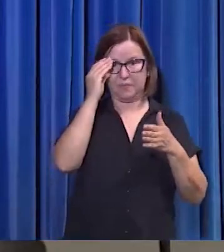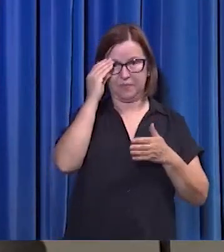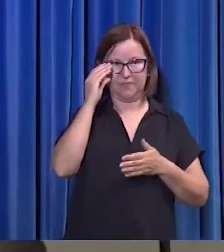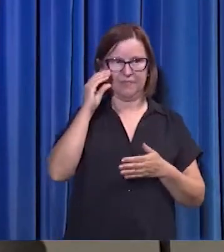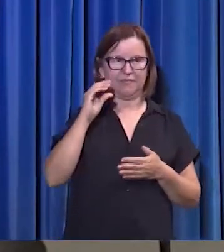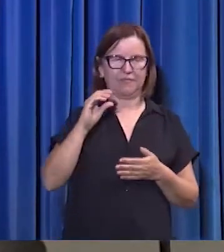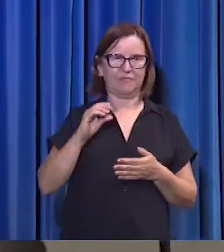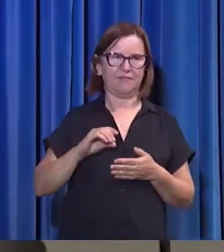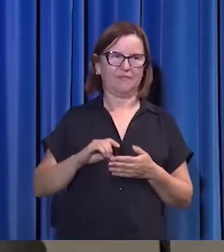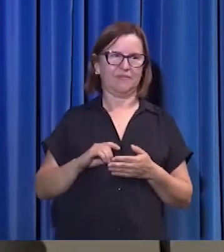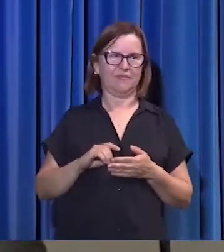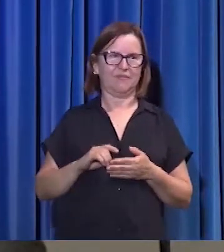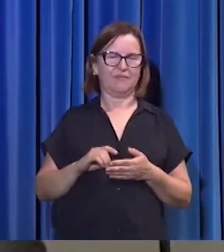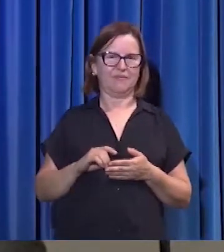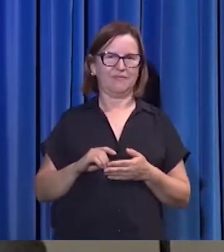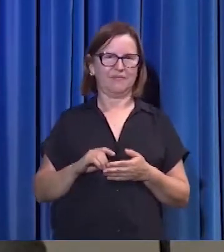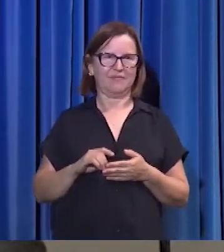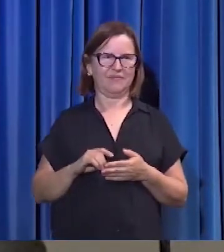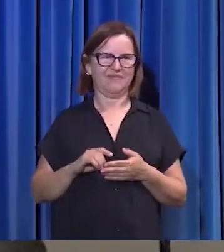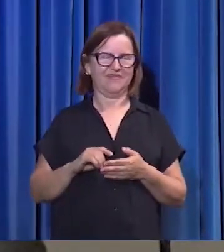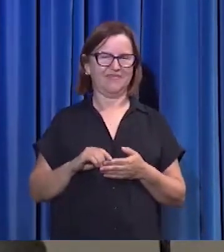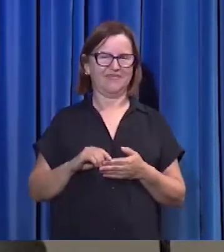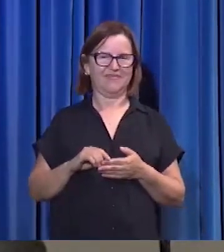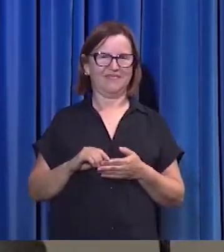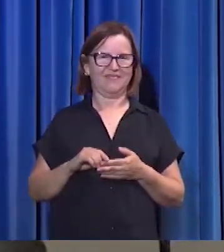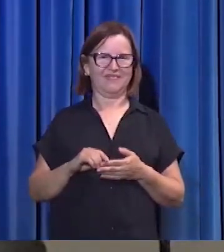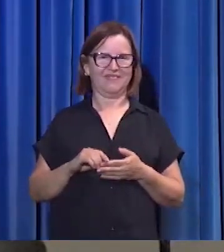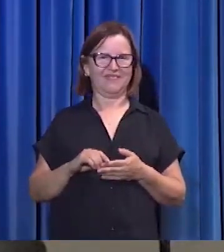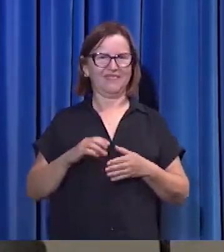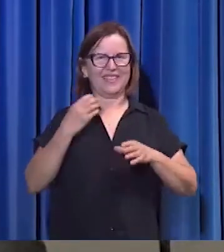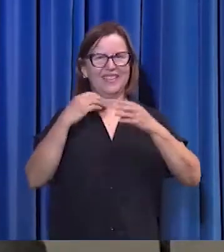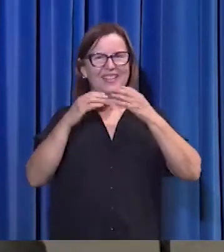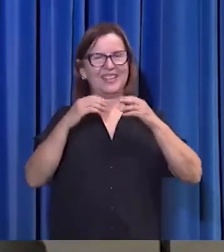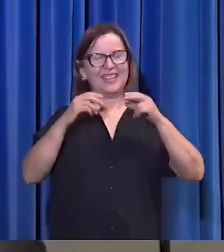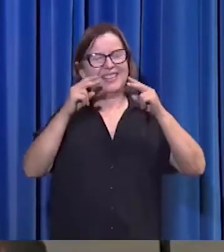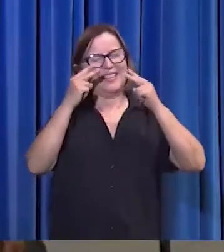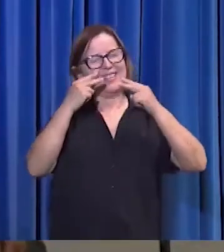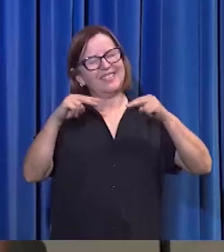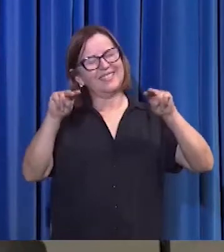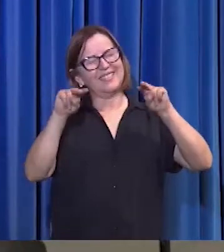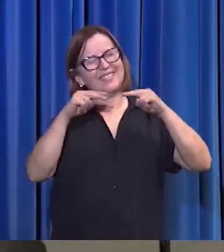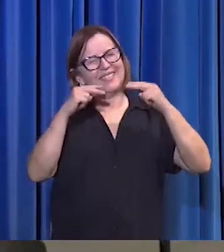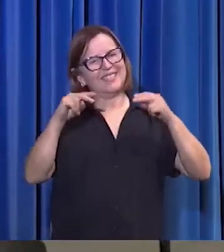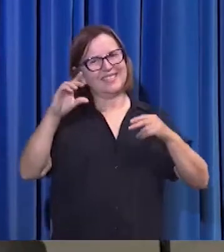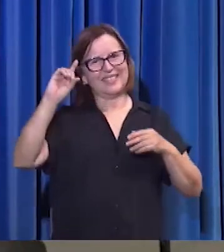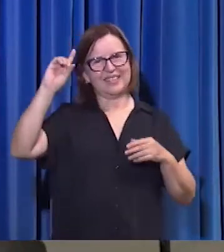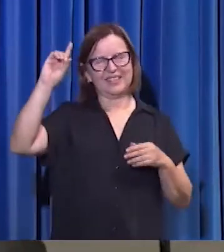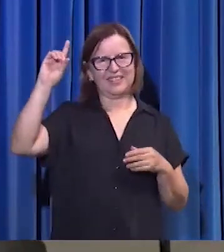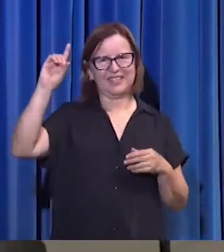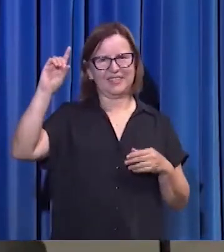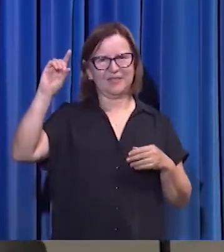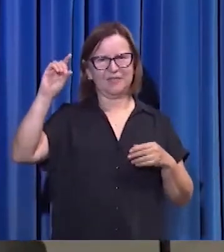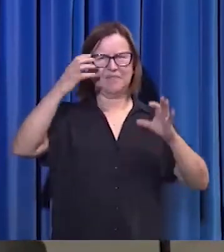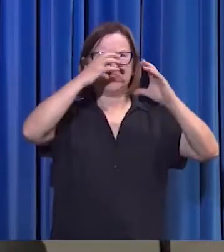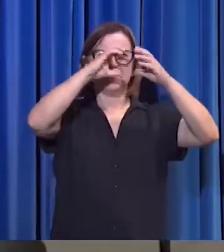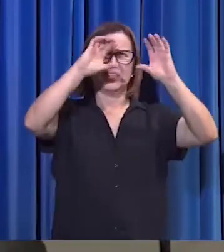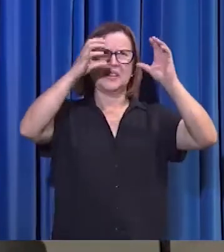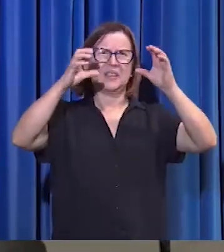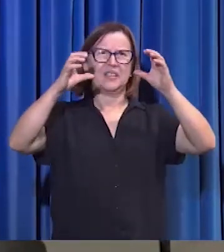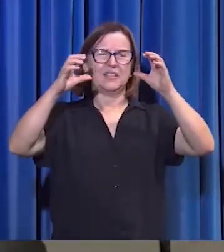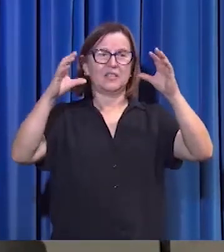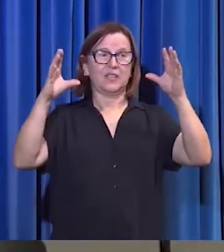teus, não te desanimes, canta um hino a Deus. Cada nuvem escura